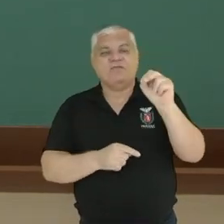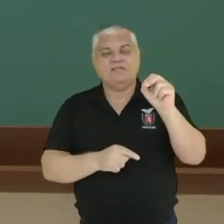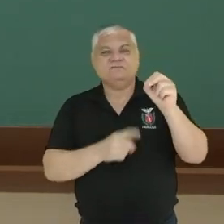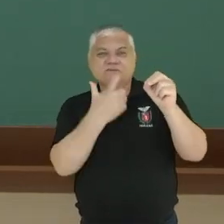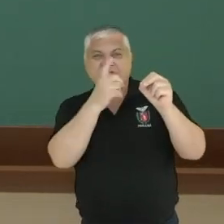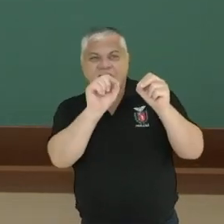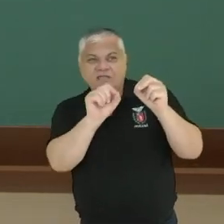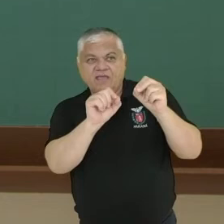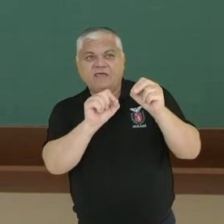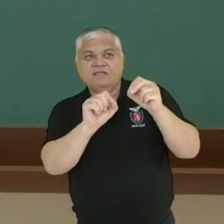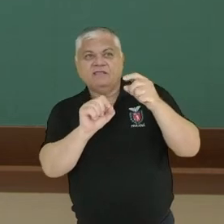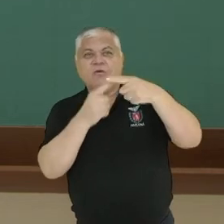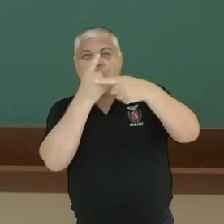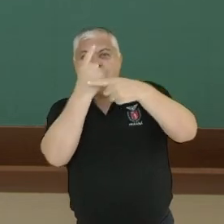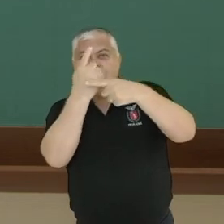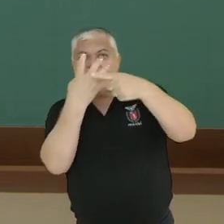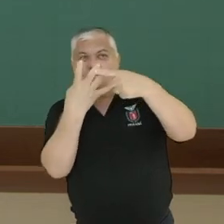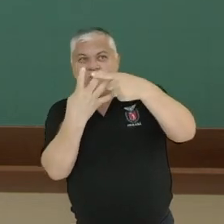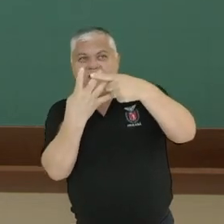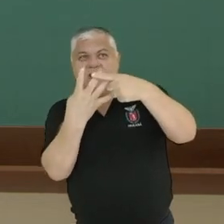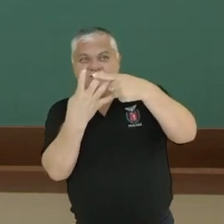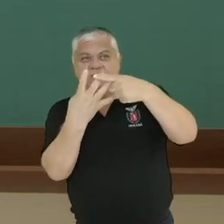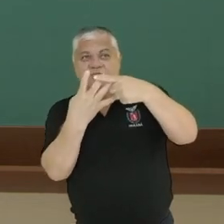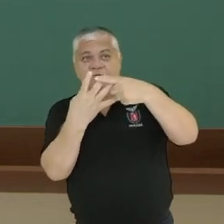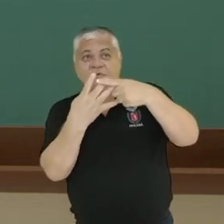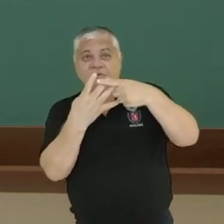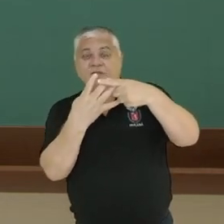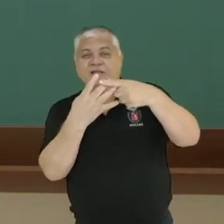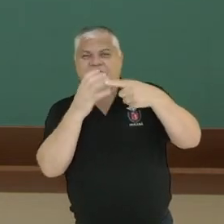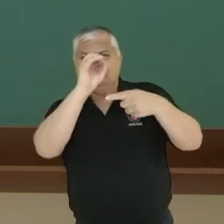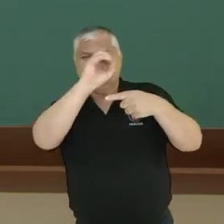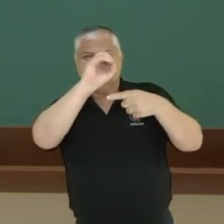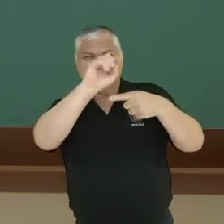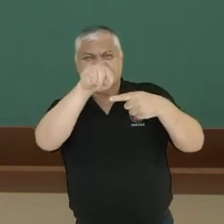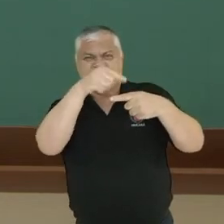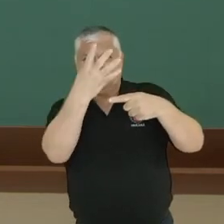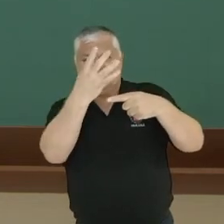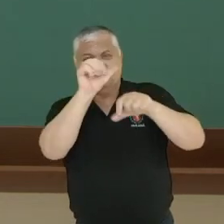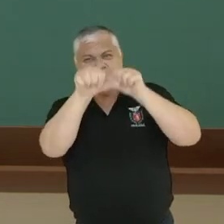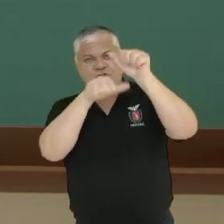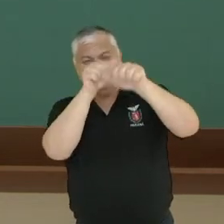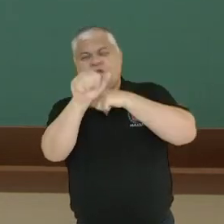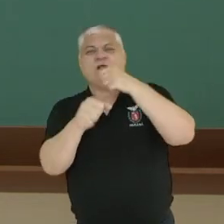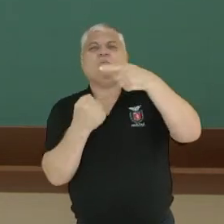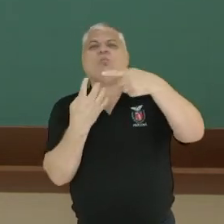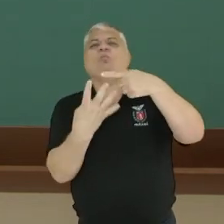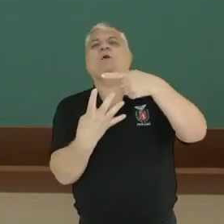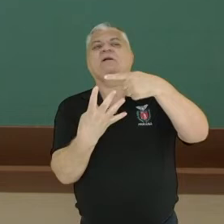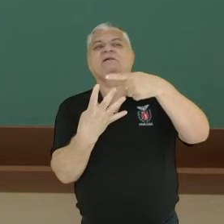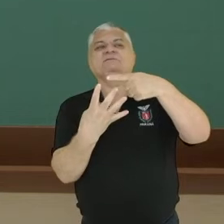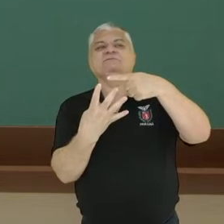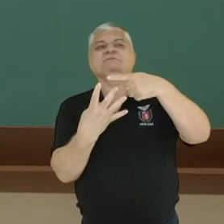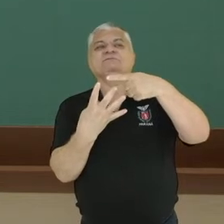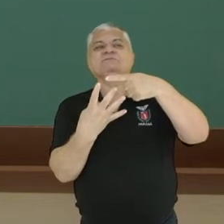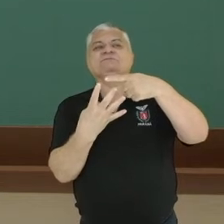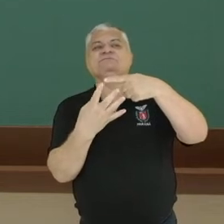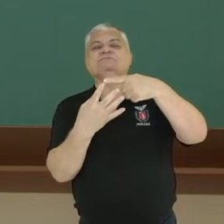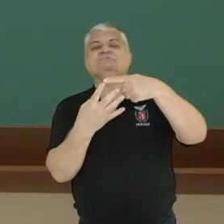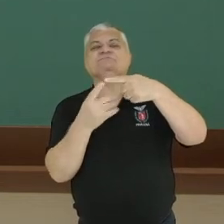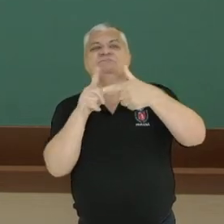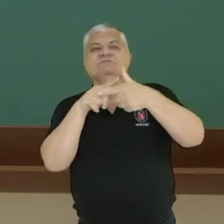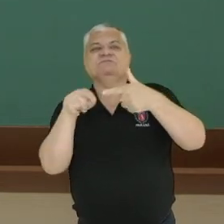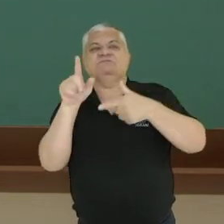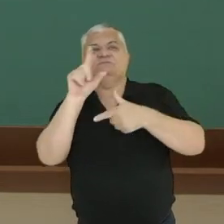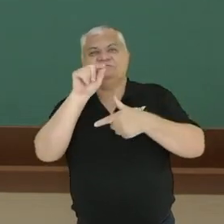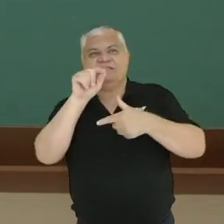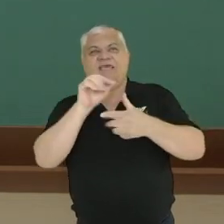de 10, aqui, né, pessoal, transformamos esse 0,4 em fração e passamos ele